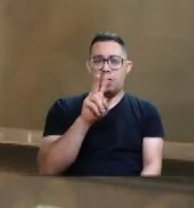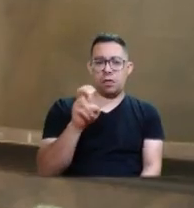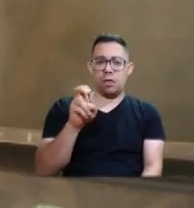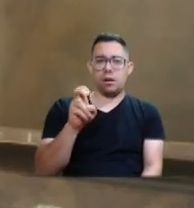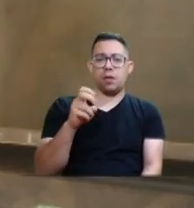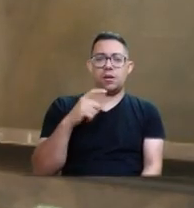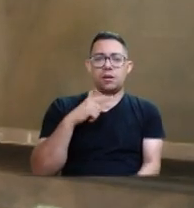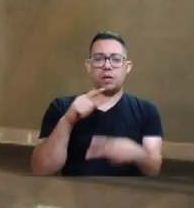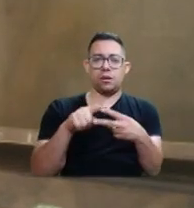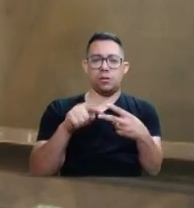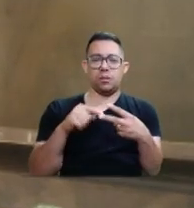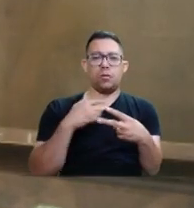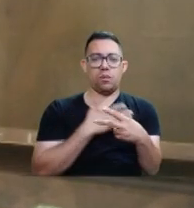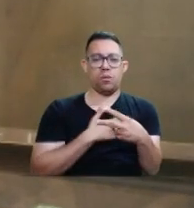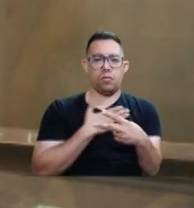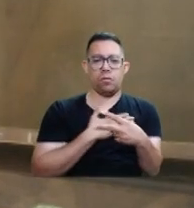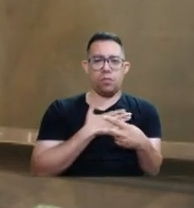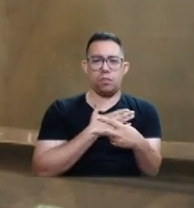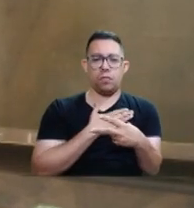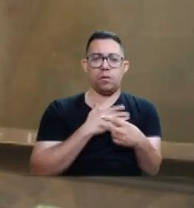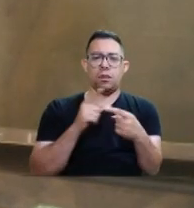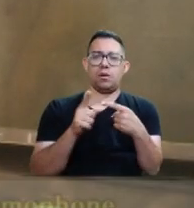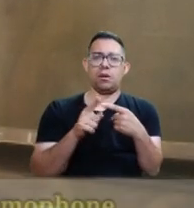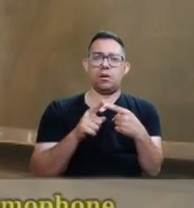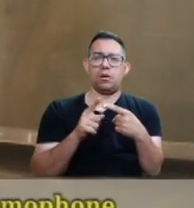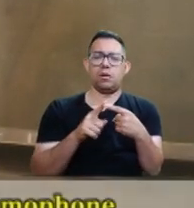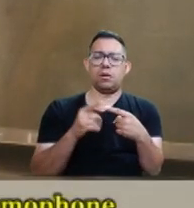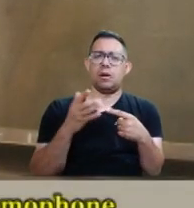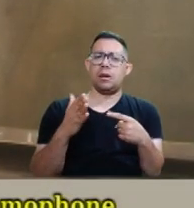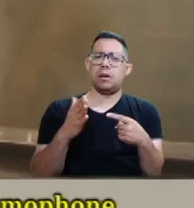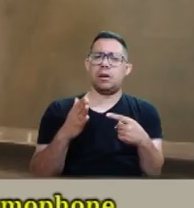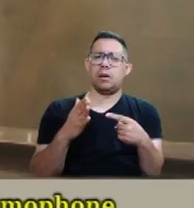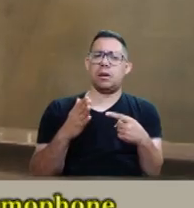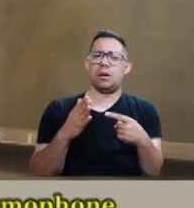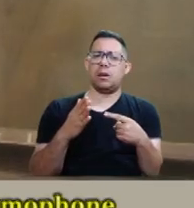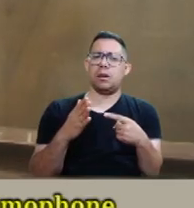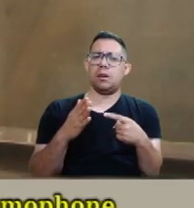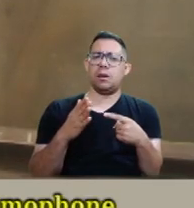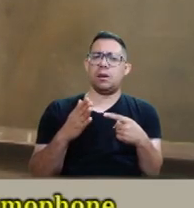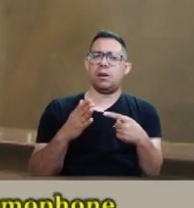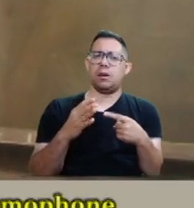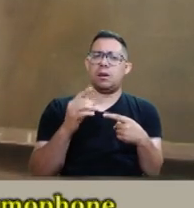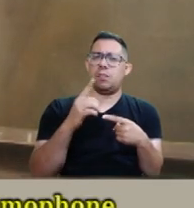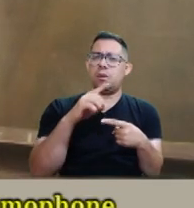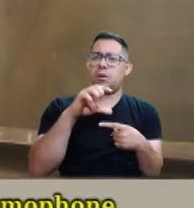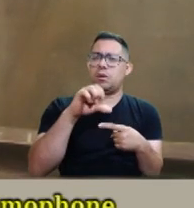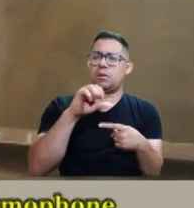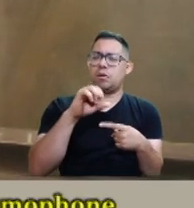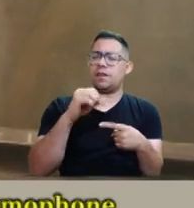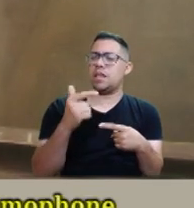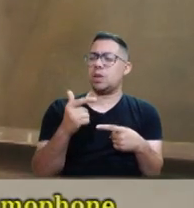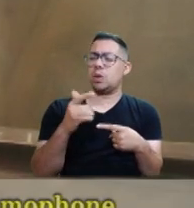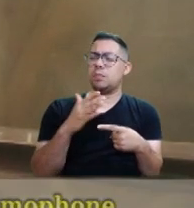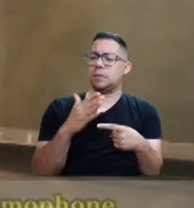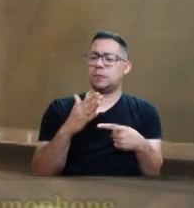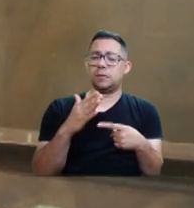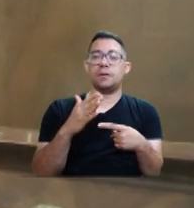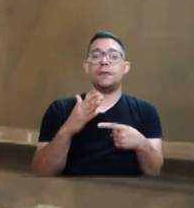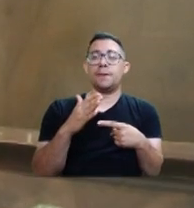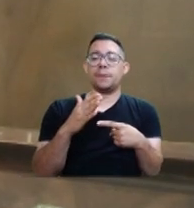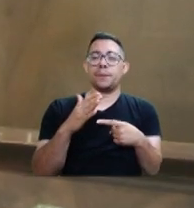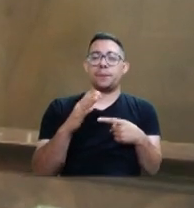mim vem 2 lembranças, assim, bem legais. A primeira dela mais ou menos no meado do comecei